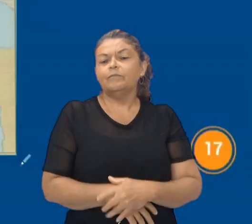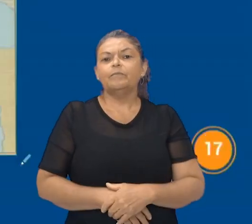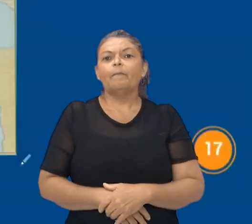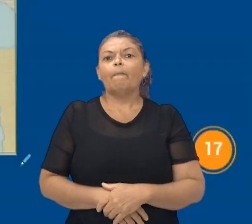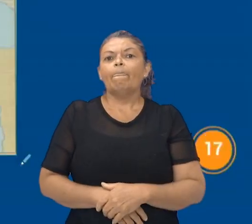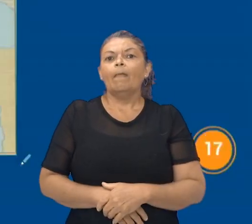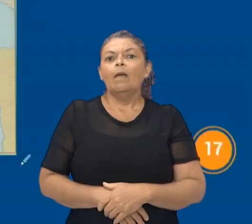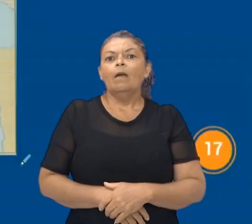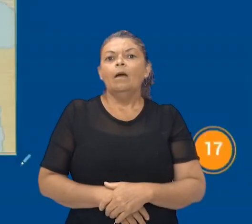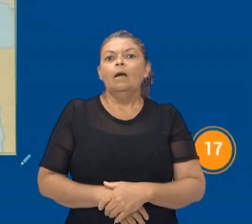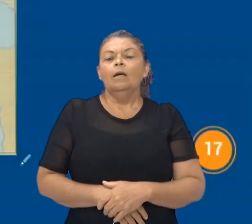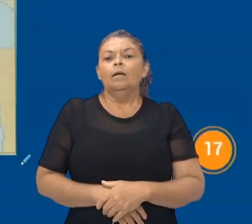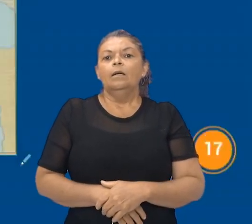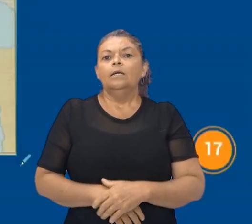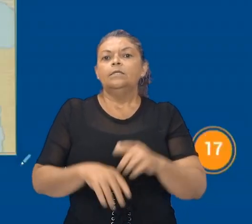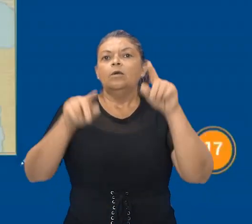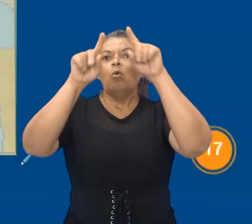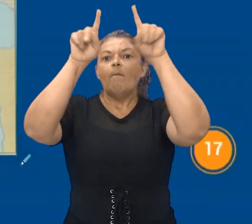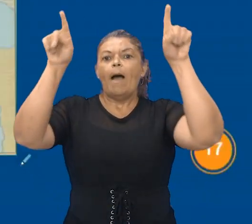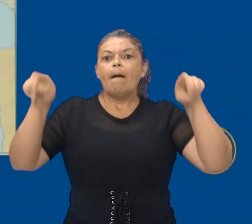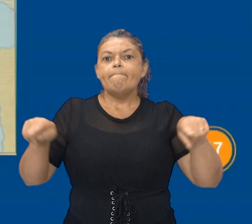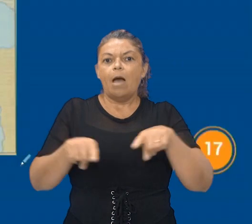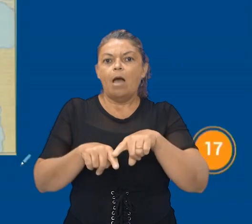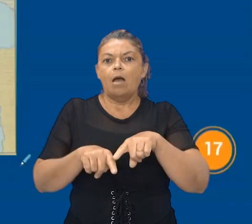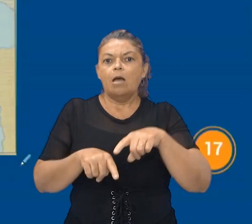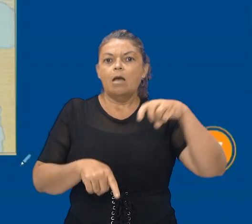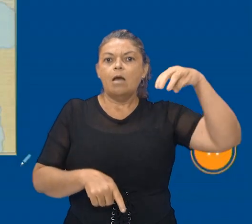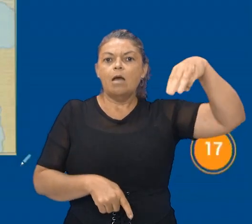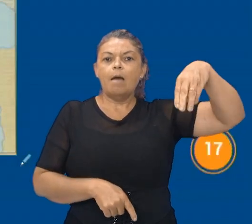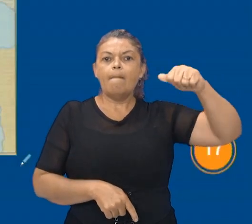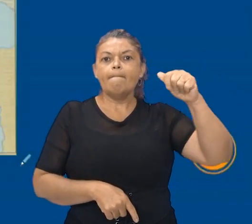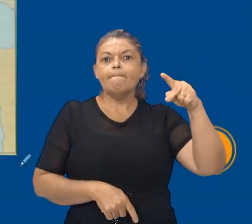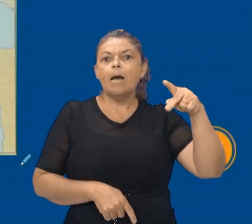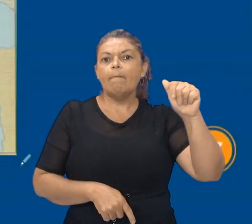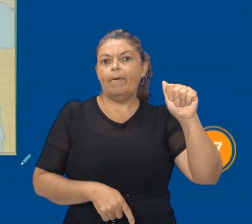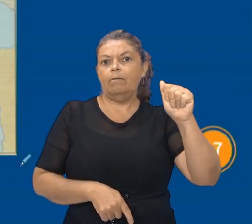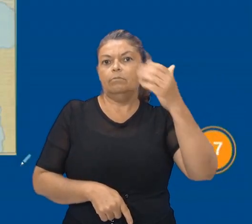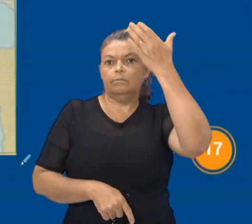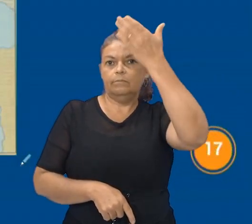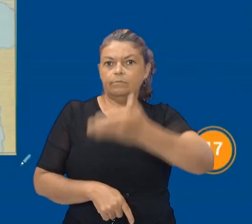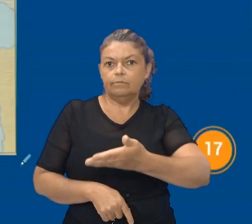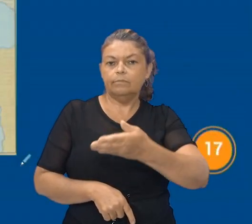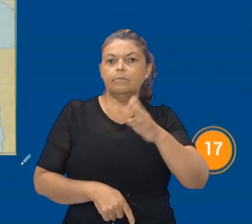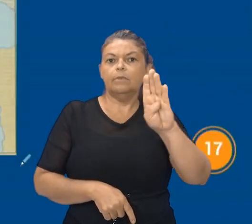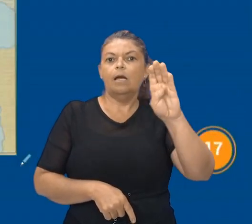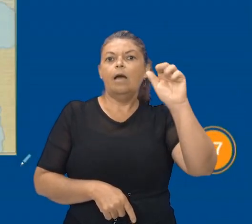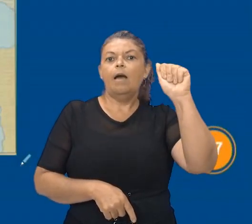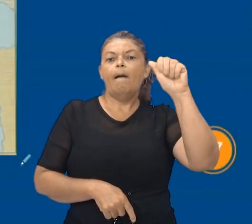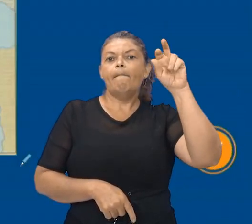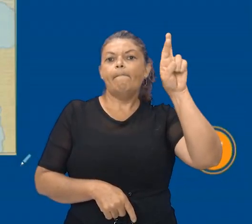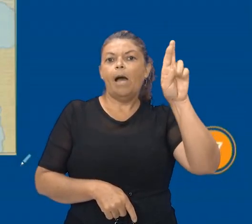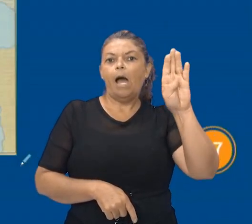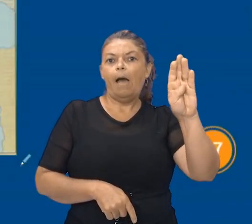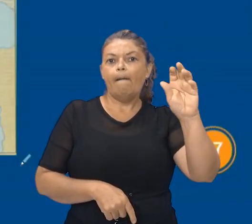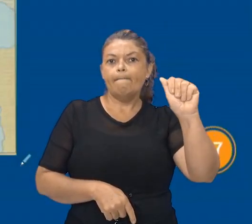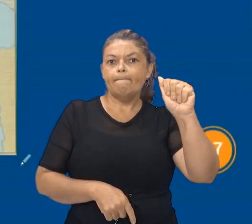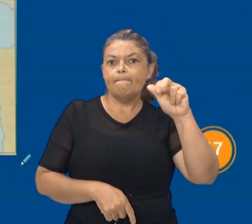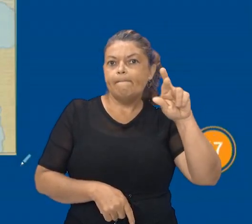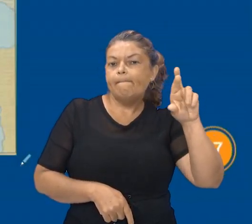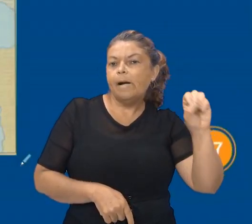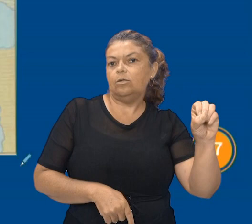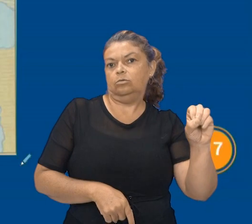mapa dos reinos bárbaros, não é verdade? Então, os bárbaros, eles eram povos